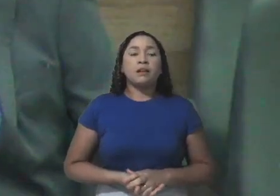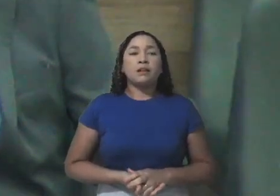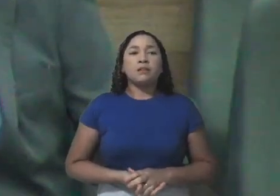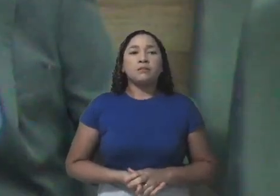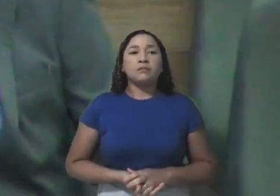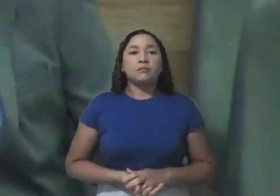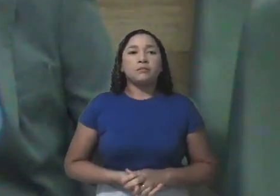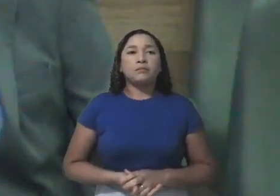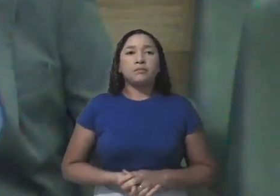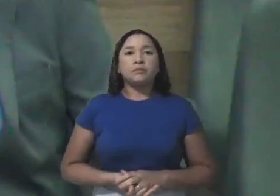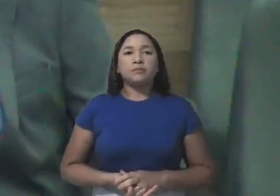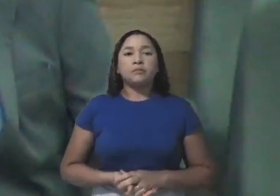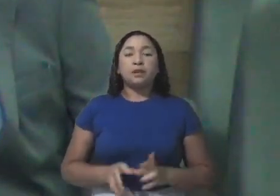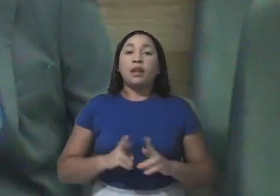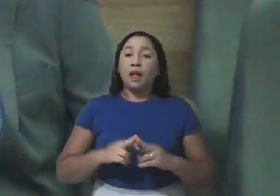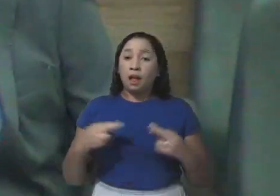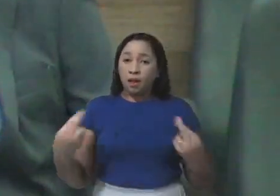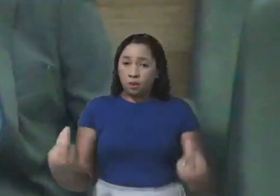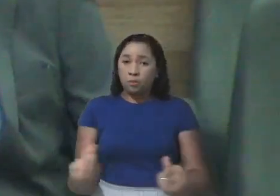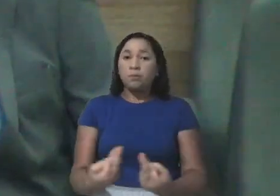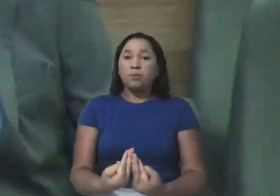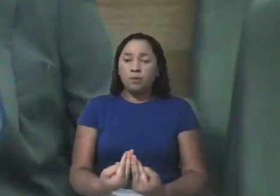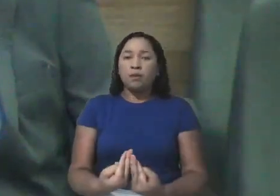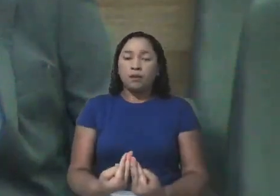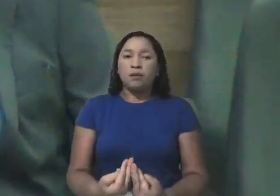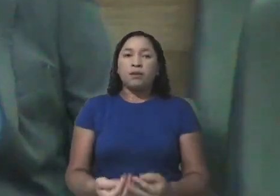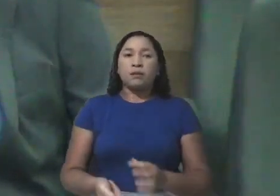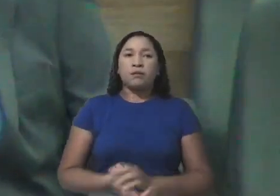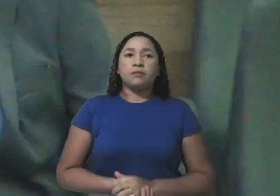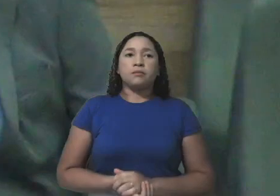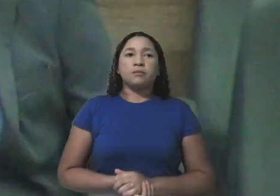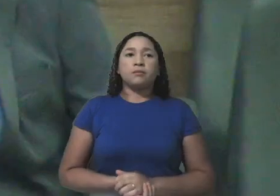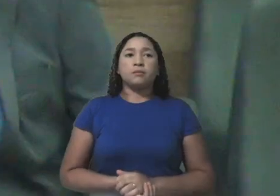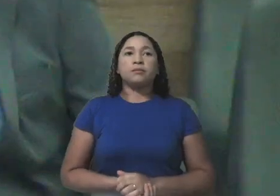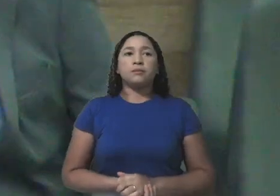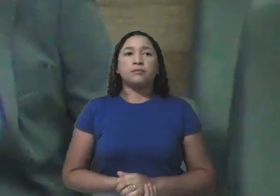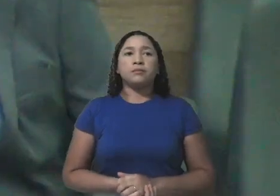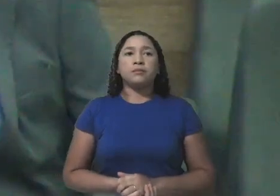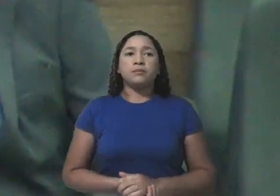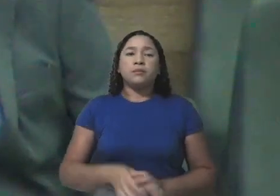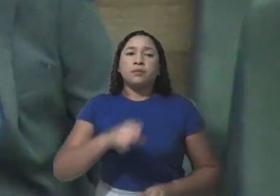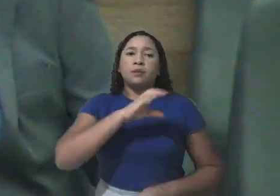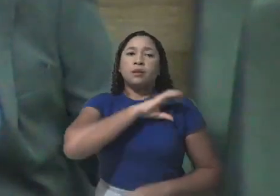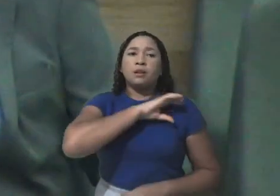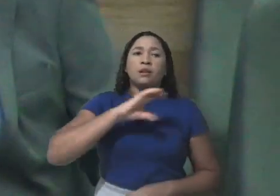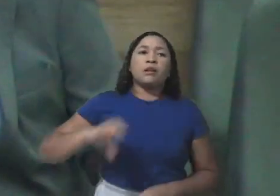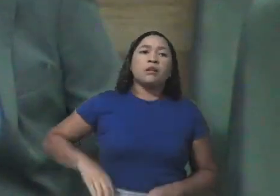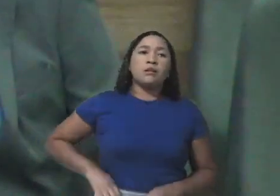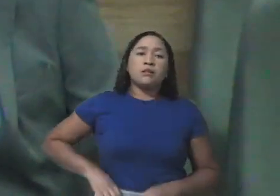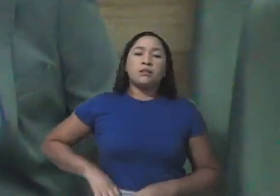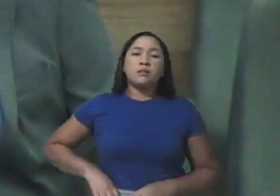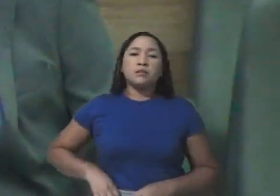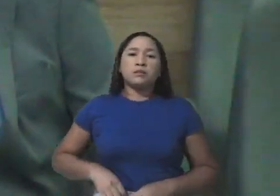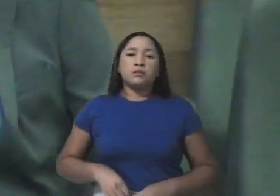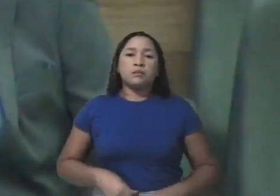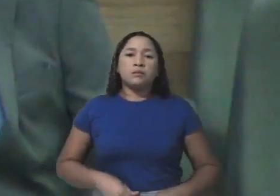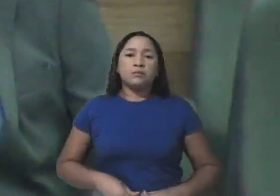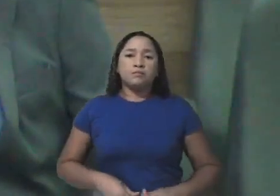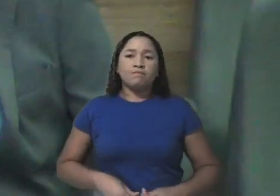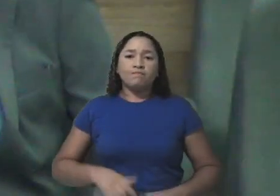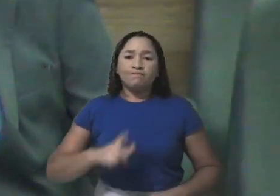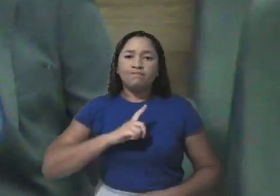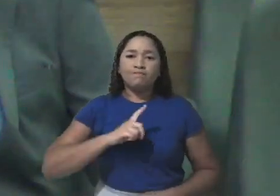doutrina da segunda vinda de Cristo em duas fases, ou seja, um arrebatamento